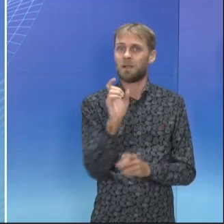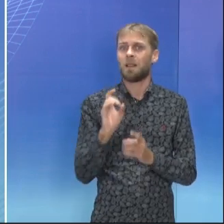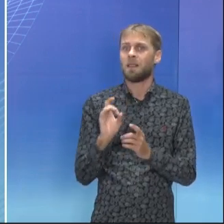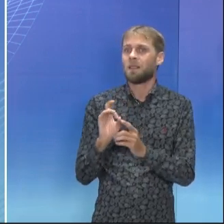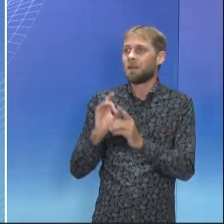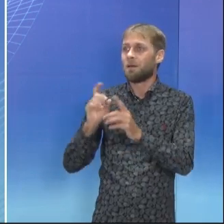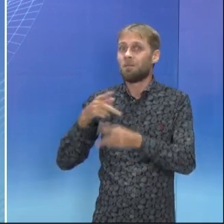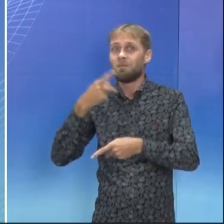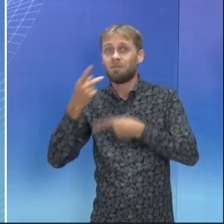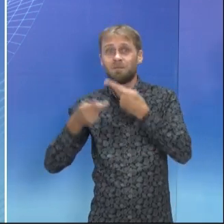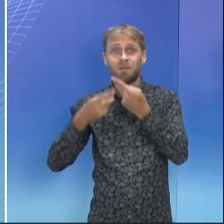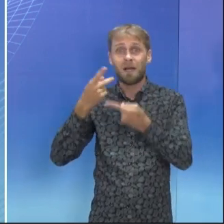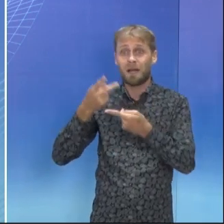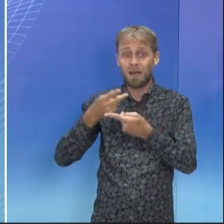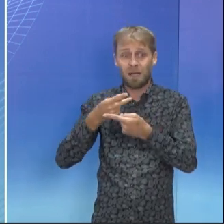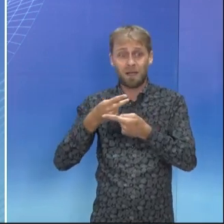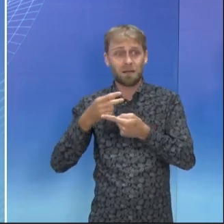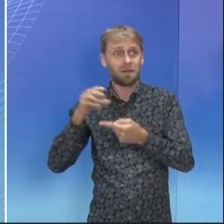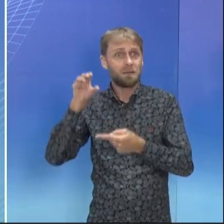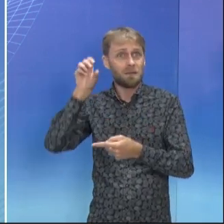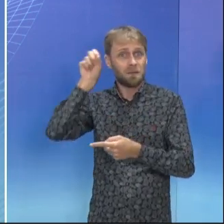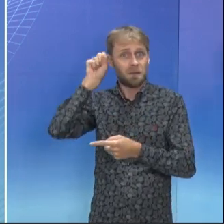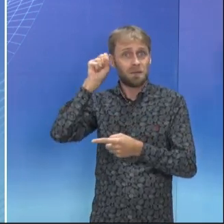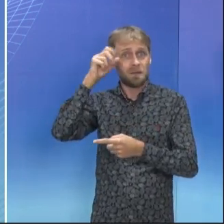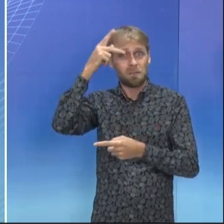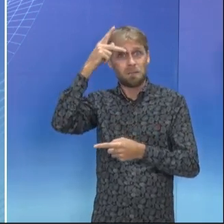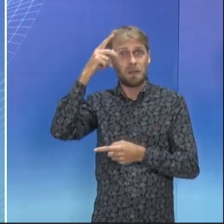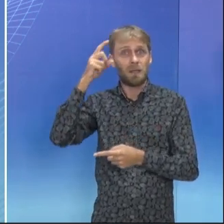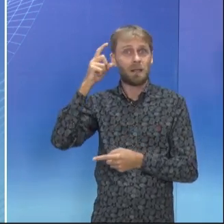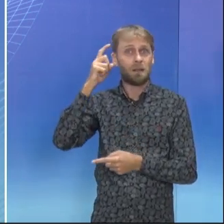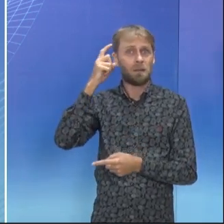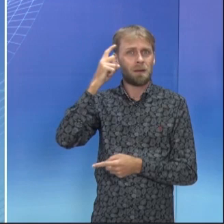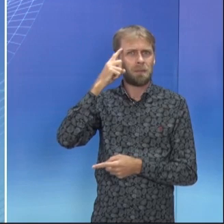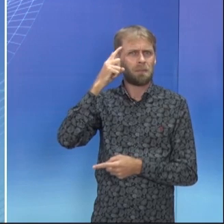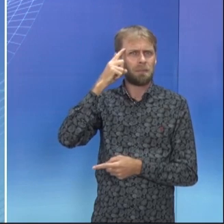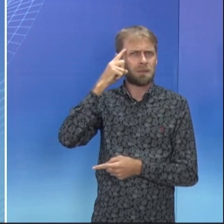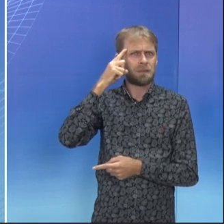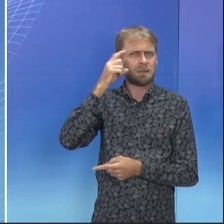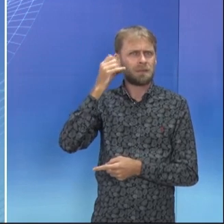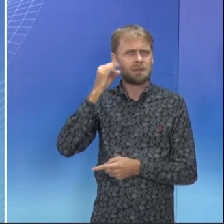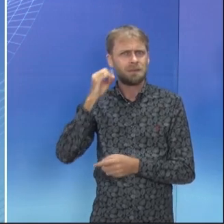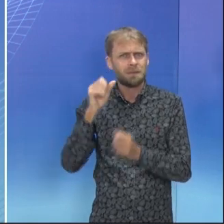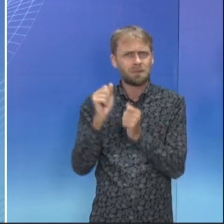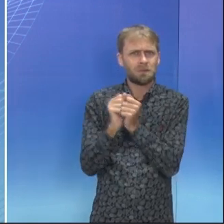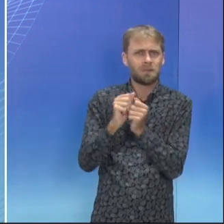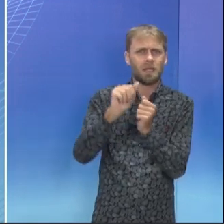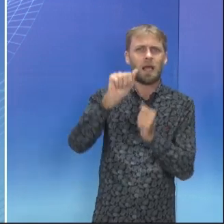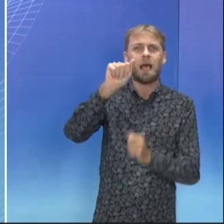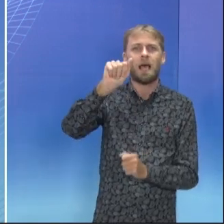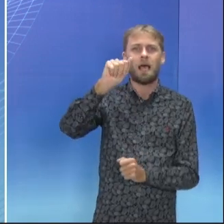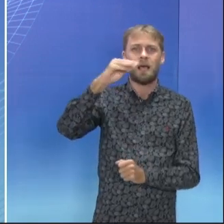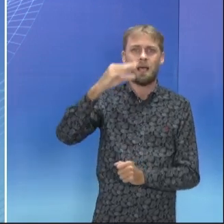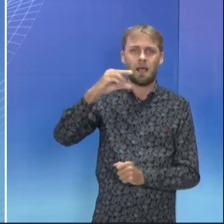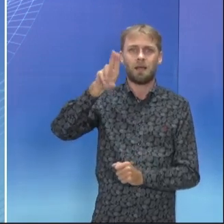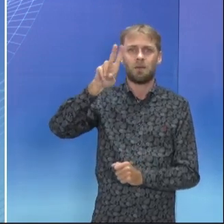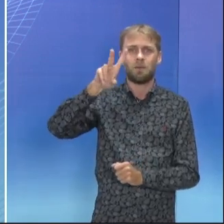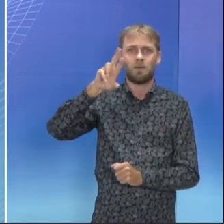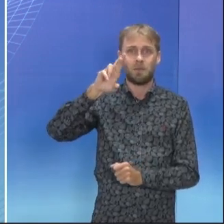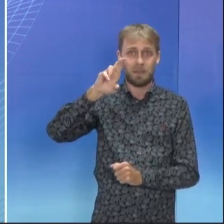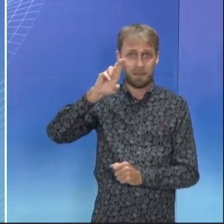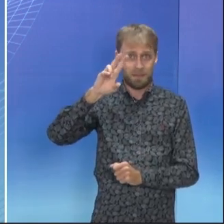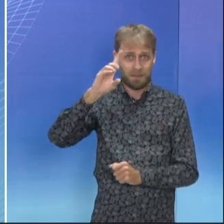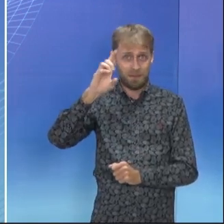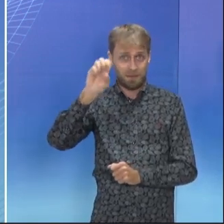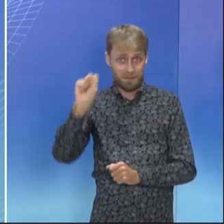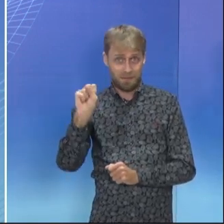te diga cosas al oído, para que te acuerdes si no estás comigo. Acuerdes? De